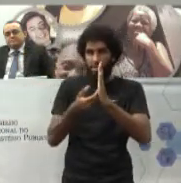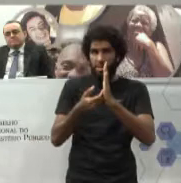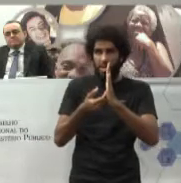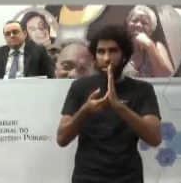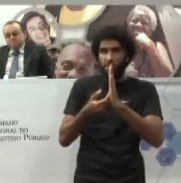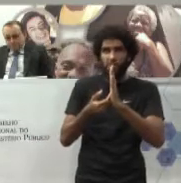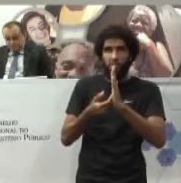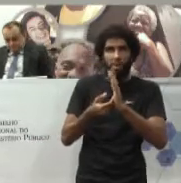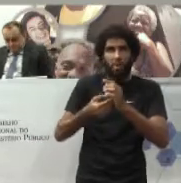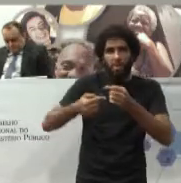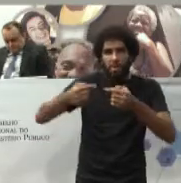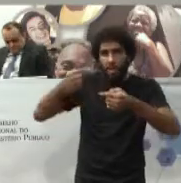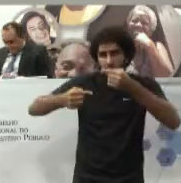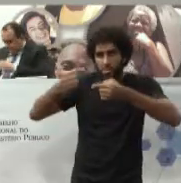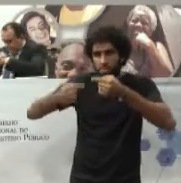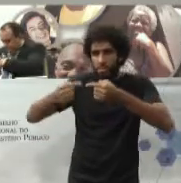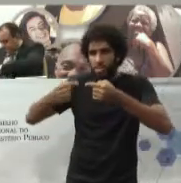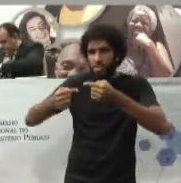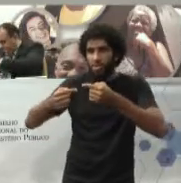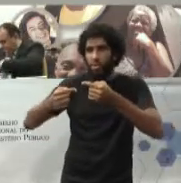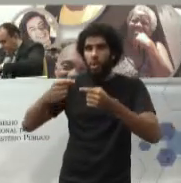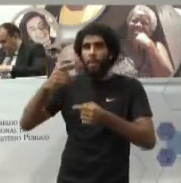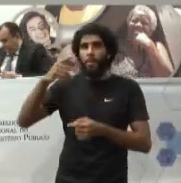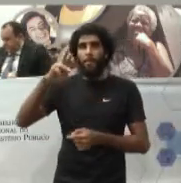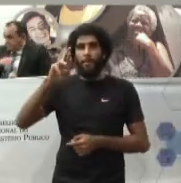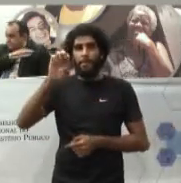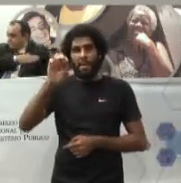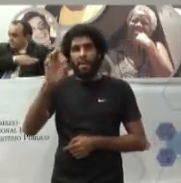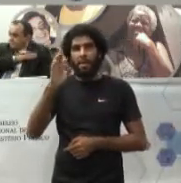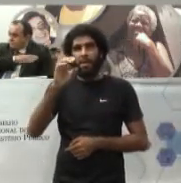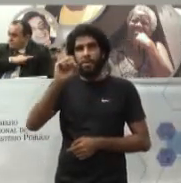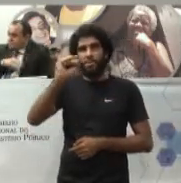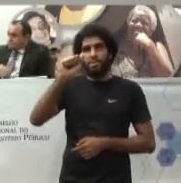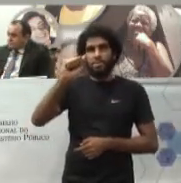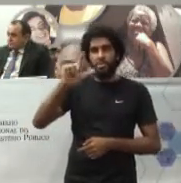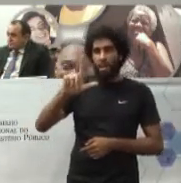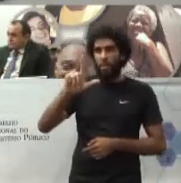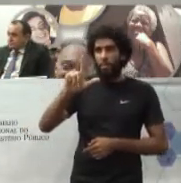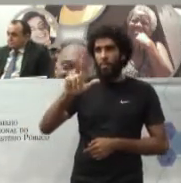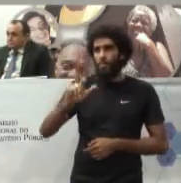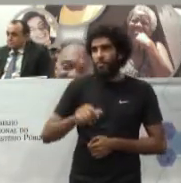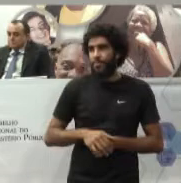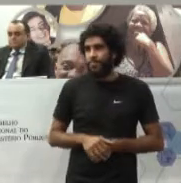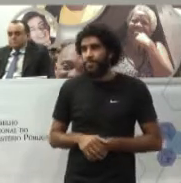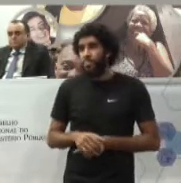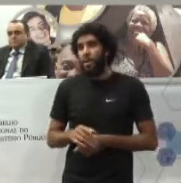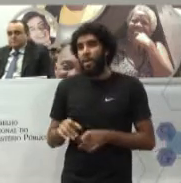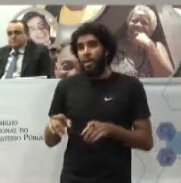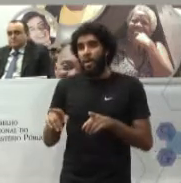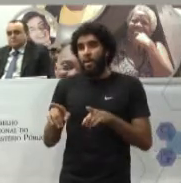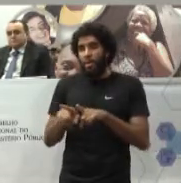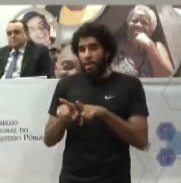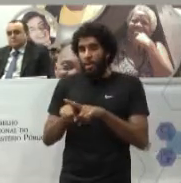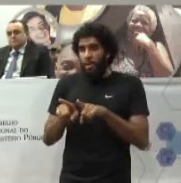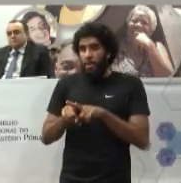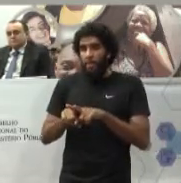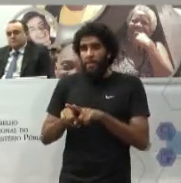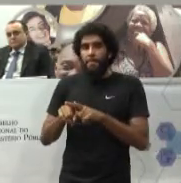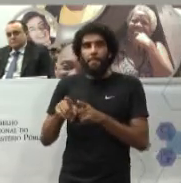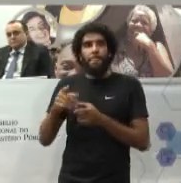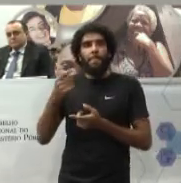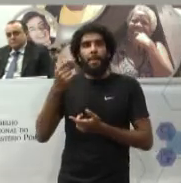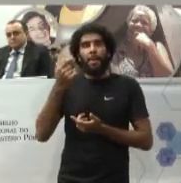da cessão onerosa do pré sal apresentam tentamos construir já que a emenda constitucional